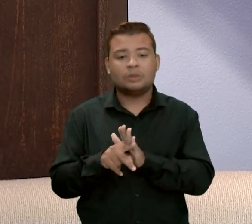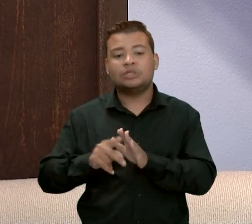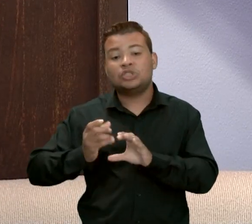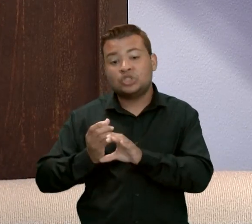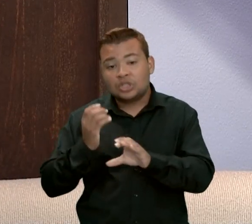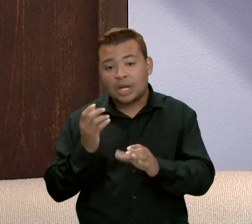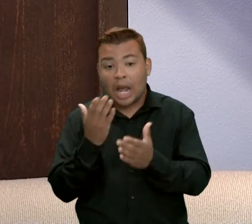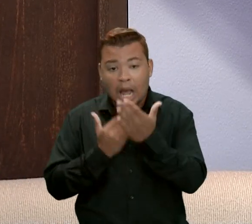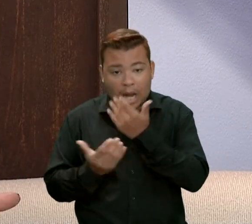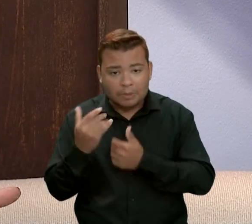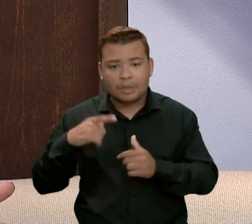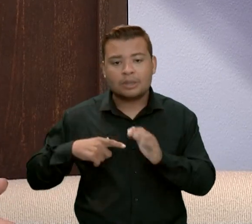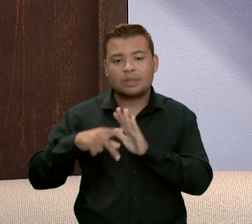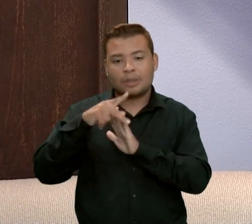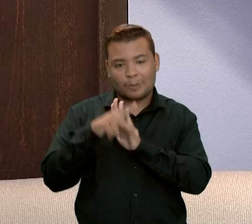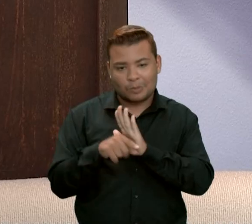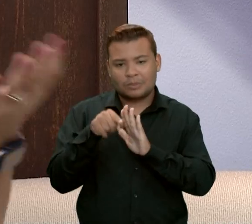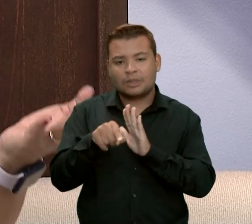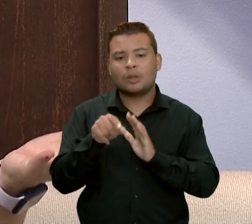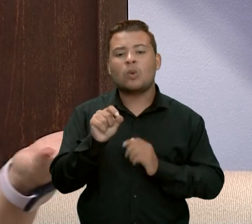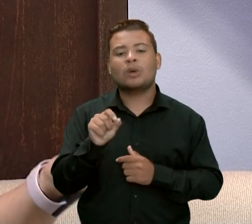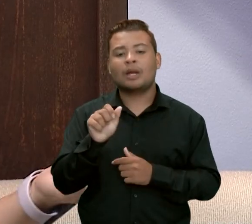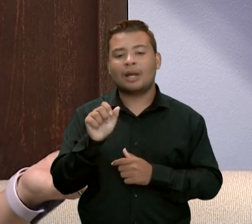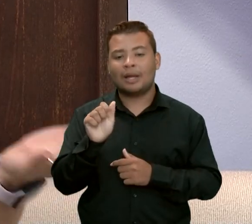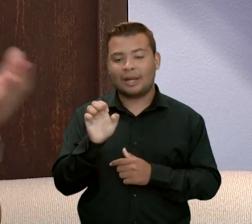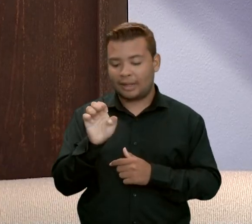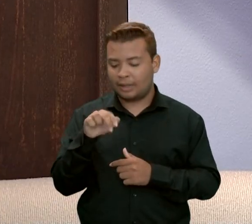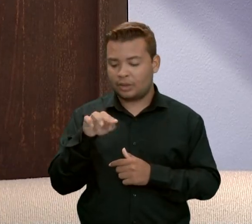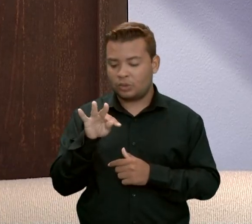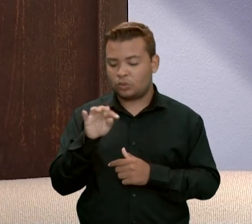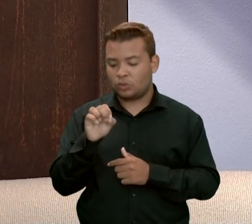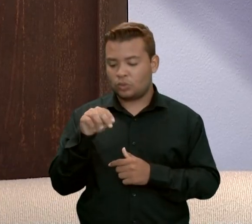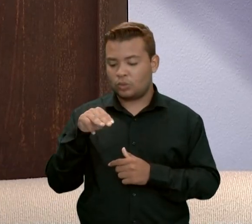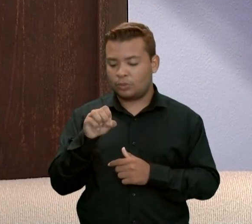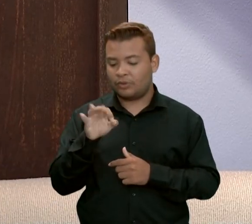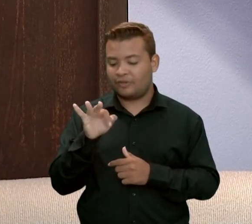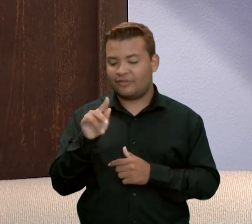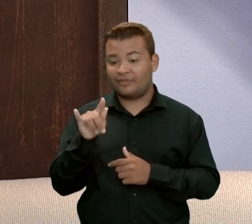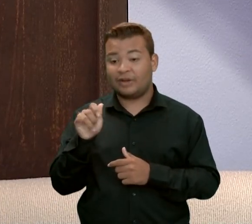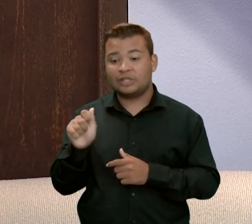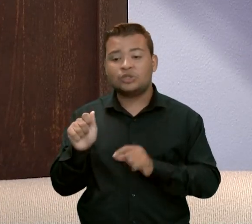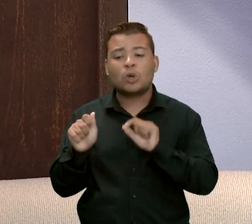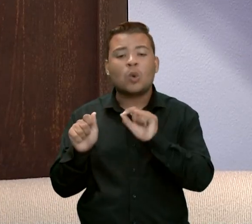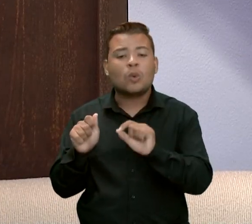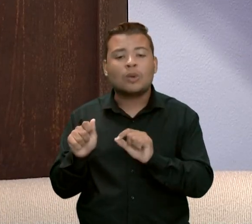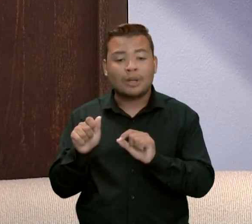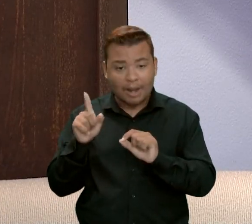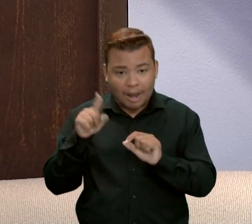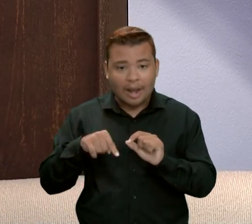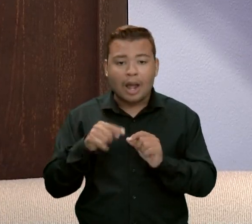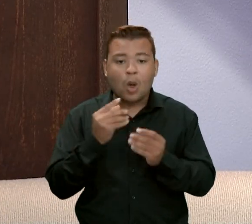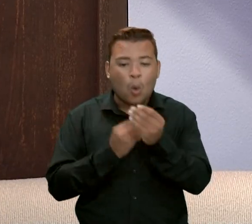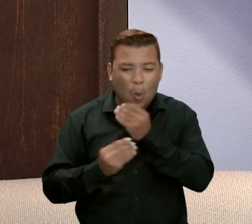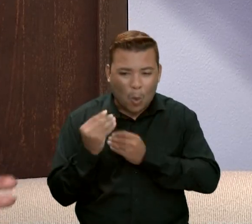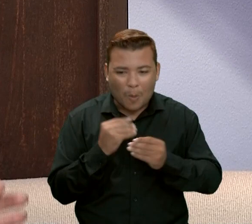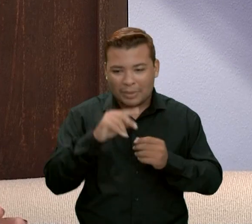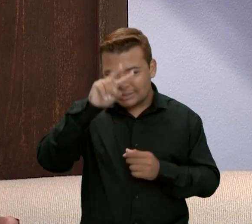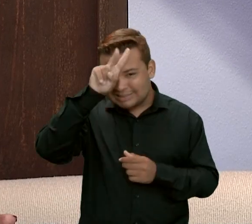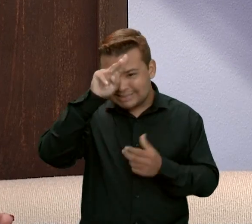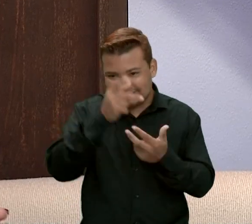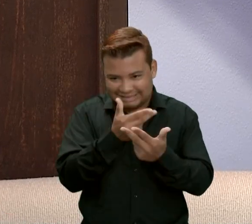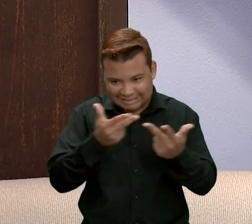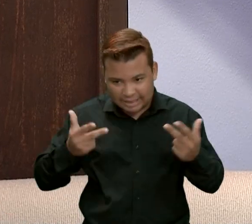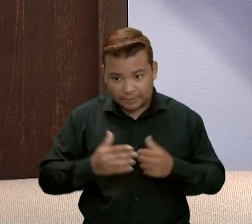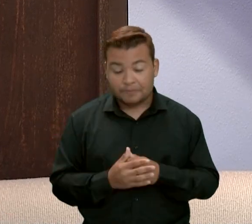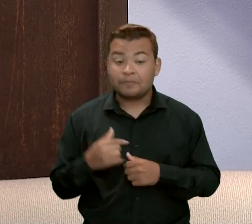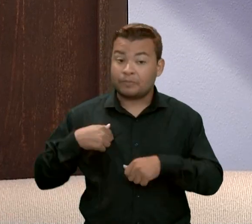trabalha exclusivamente com entomofagia, que é o nome que se dá, né, ao consumo desses insetos. É bom fazer um esclarecimento,